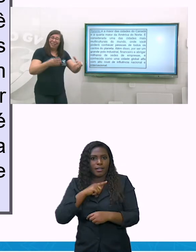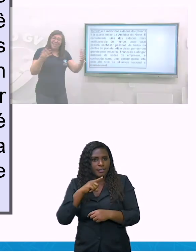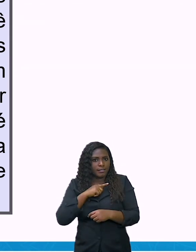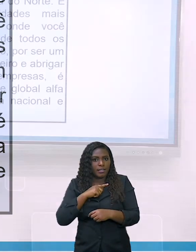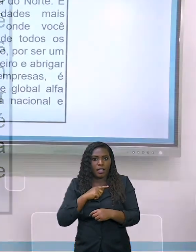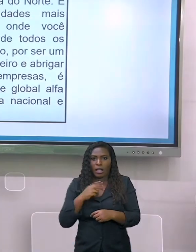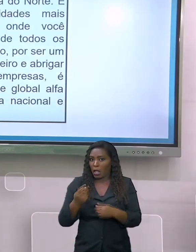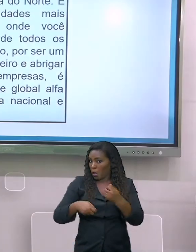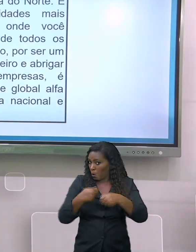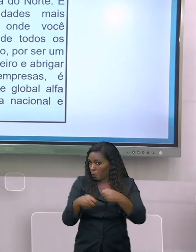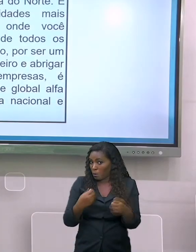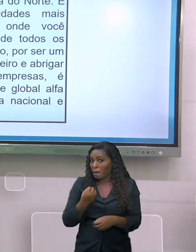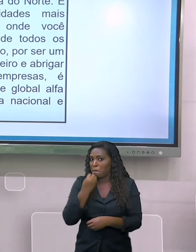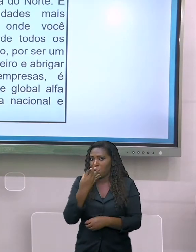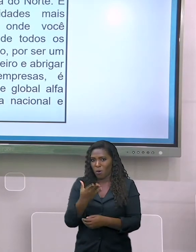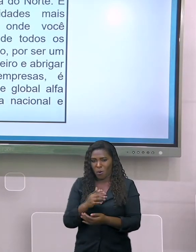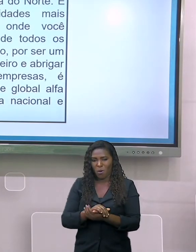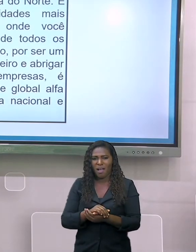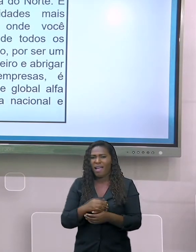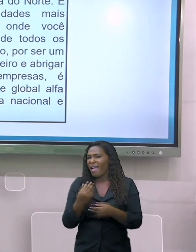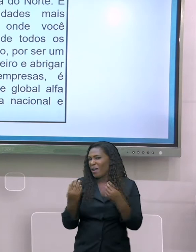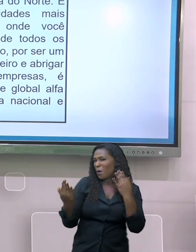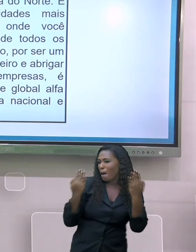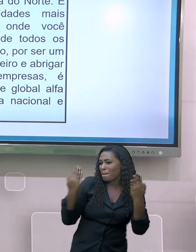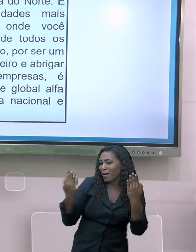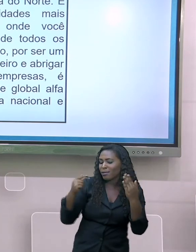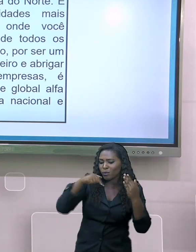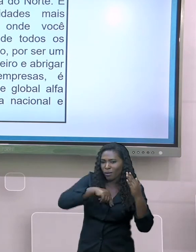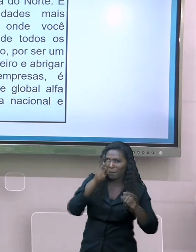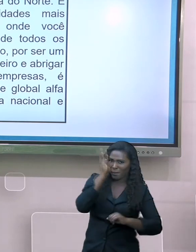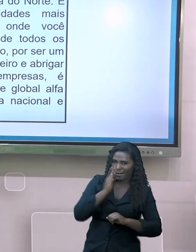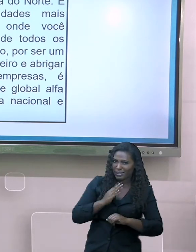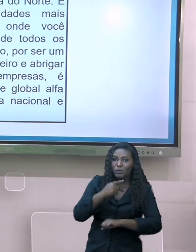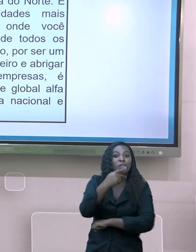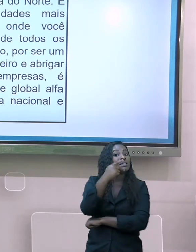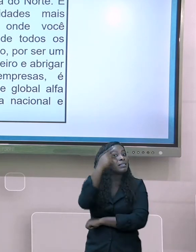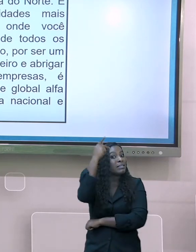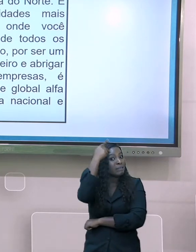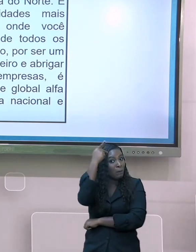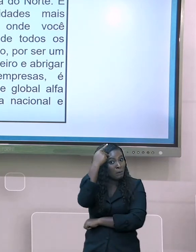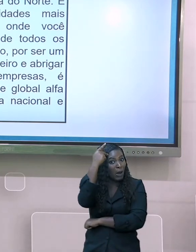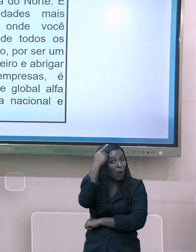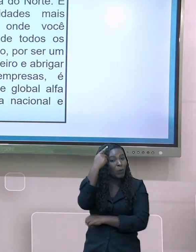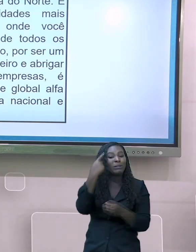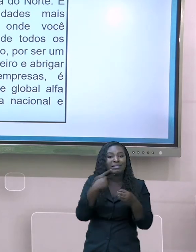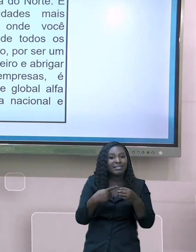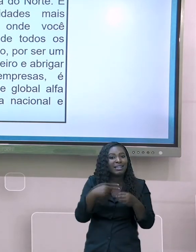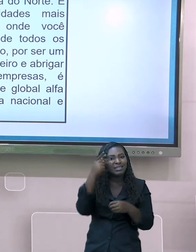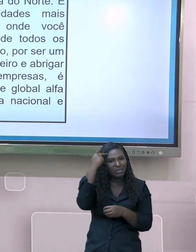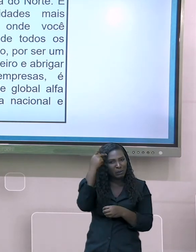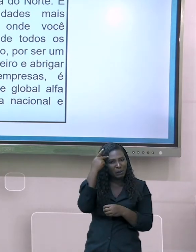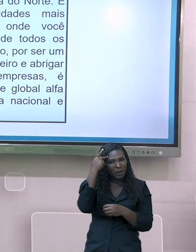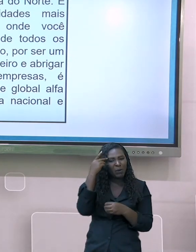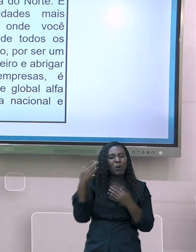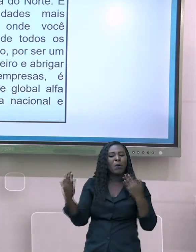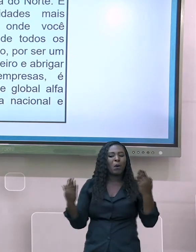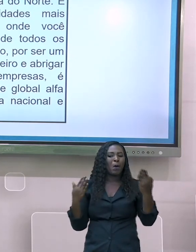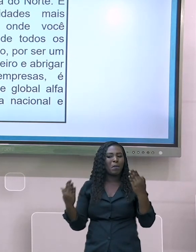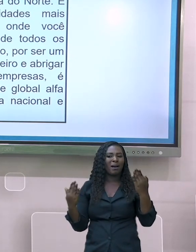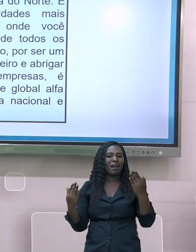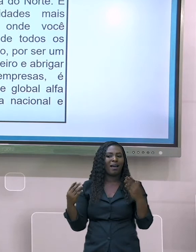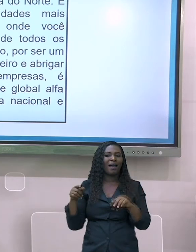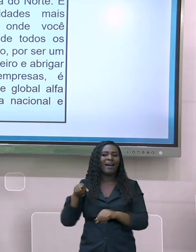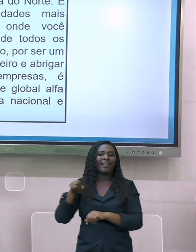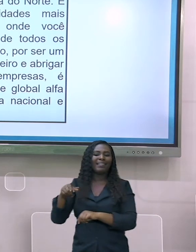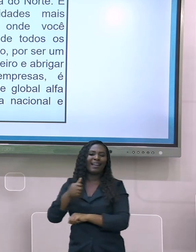Mas, literalmente, para exemplificar para a gente, eu posso fazer essa correlação. Toronto é a